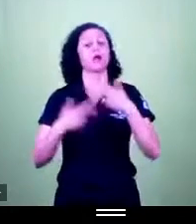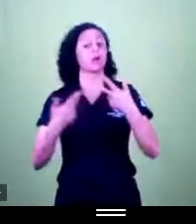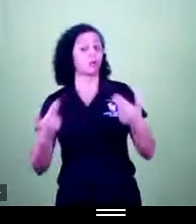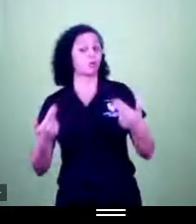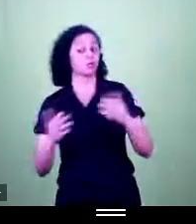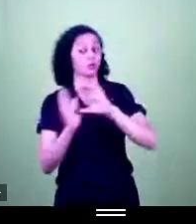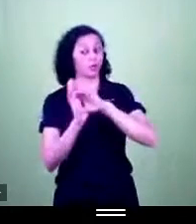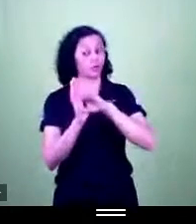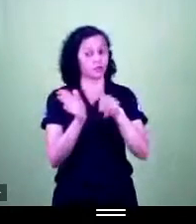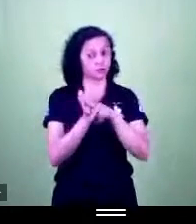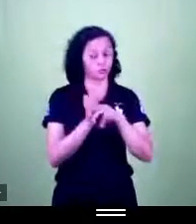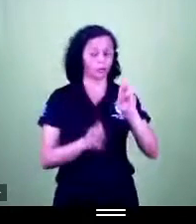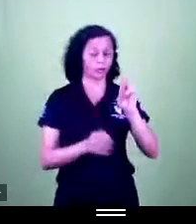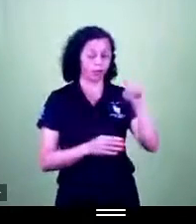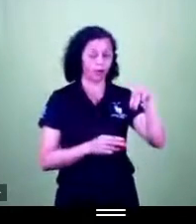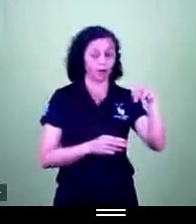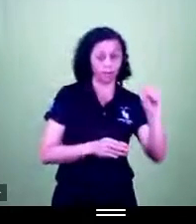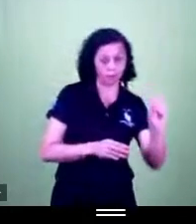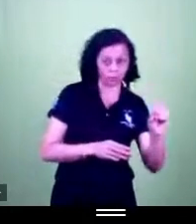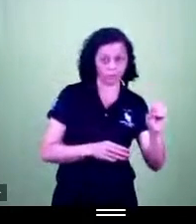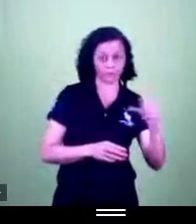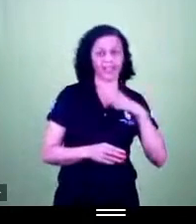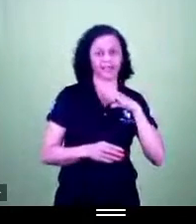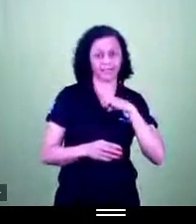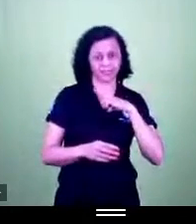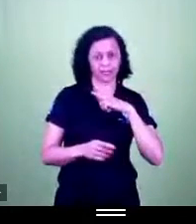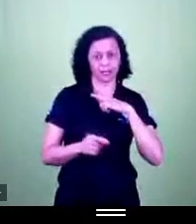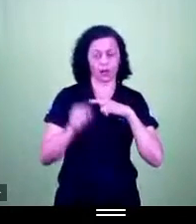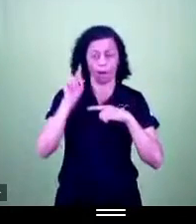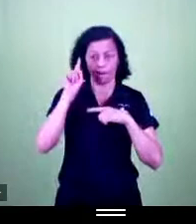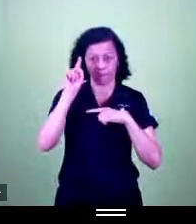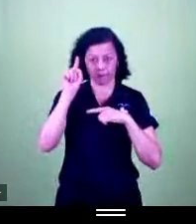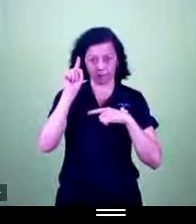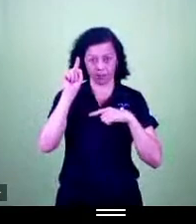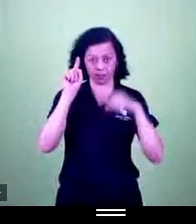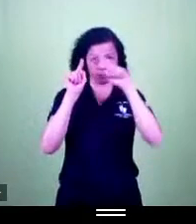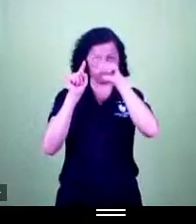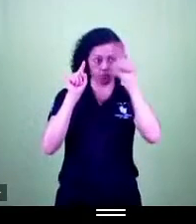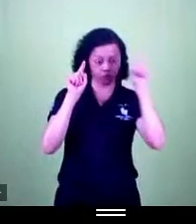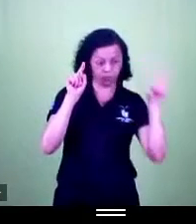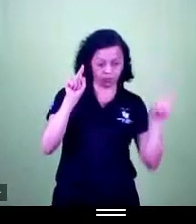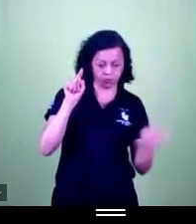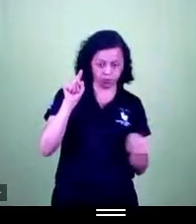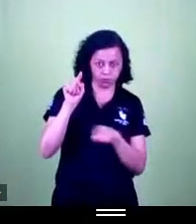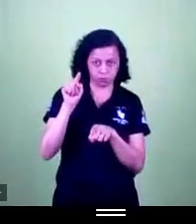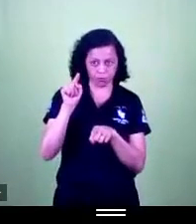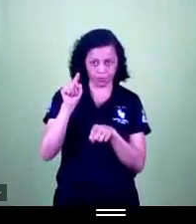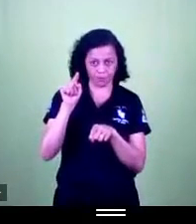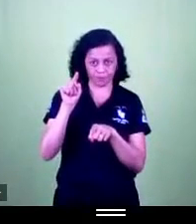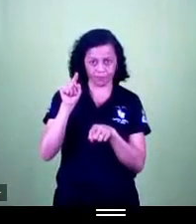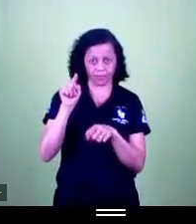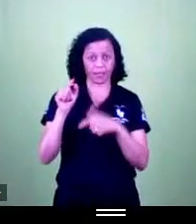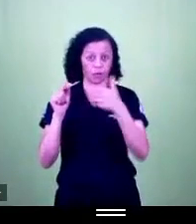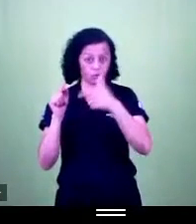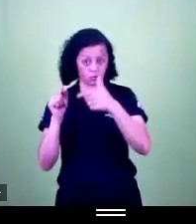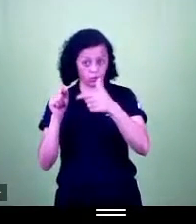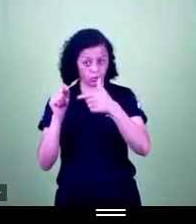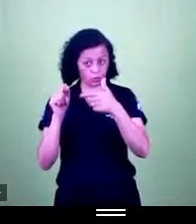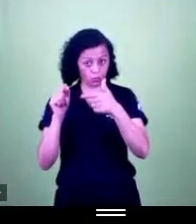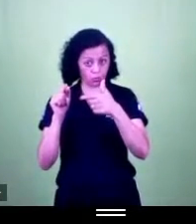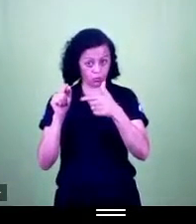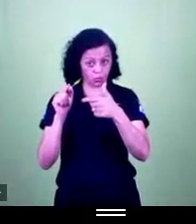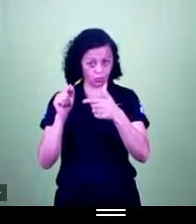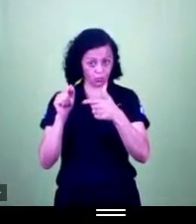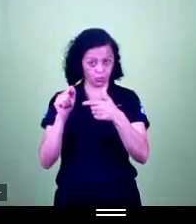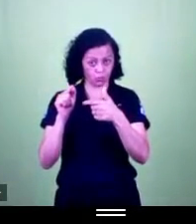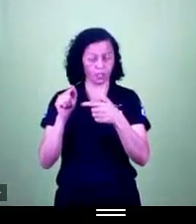um primeiro ramo aqui, entre esse nó de cima e o nó de baixo. Um segundo ramo que começa aqui, vai